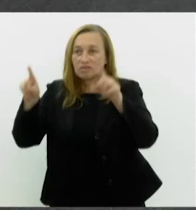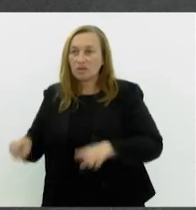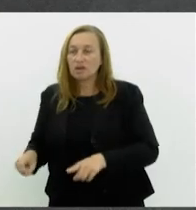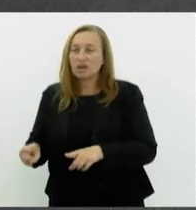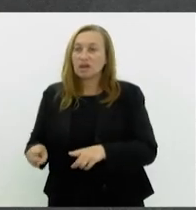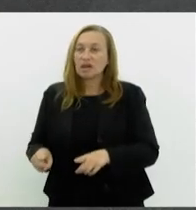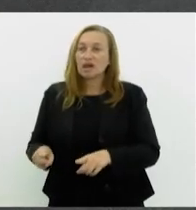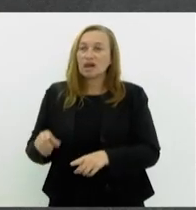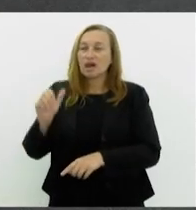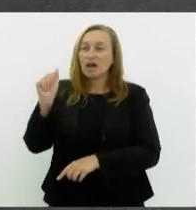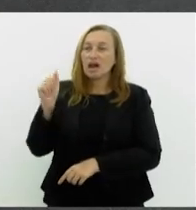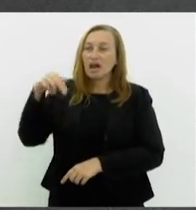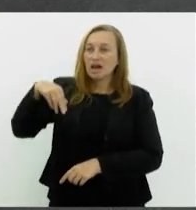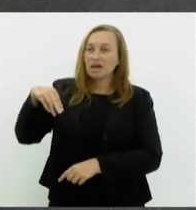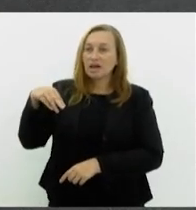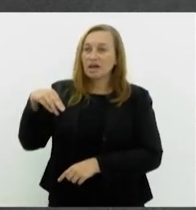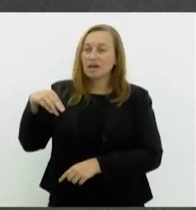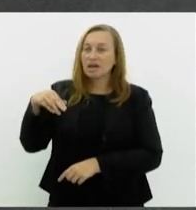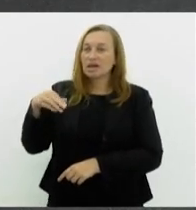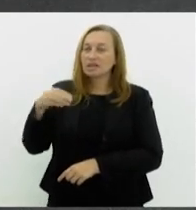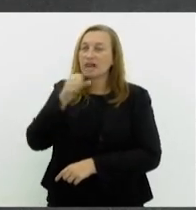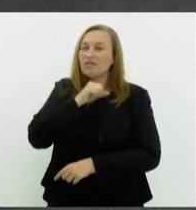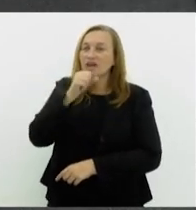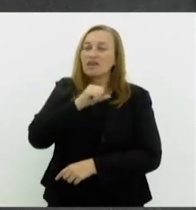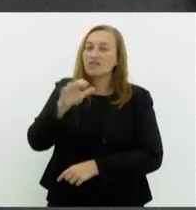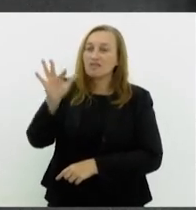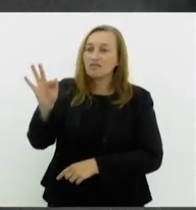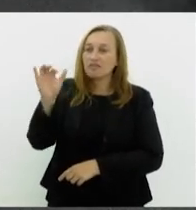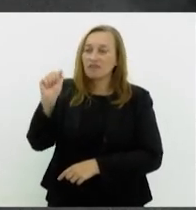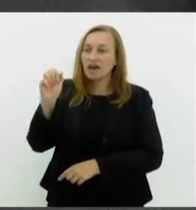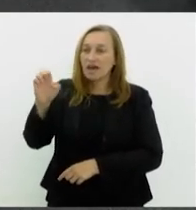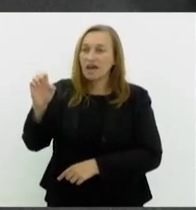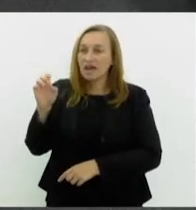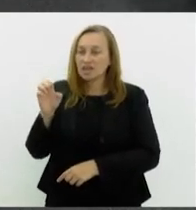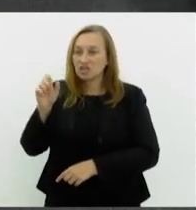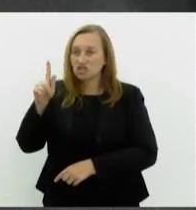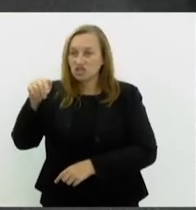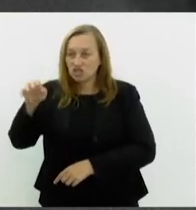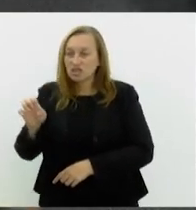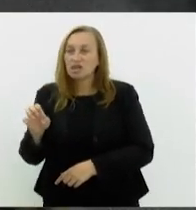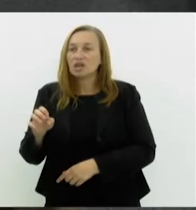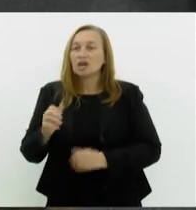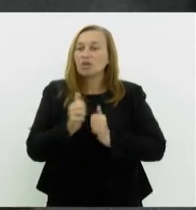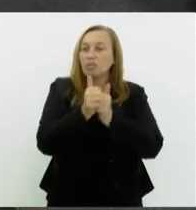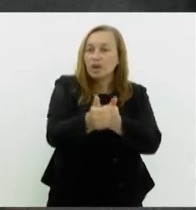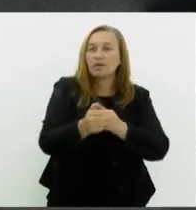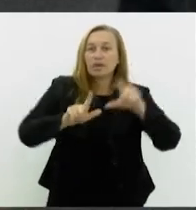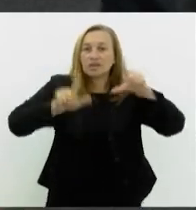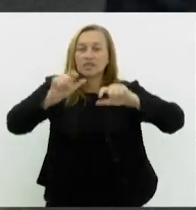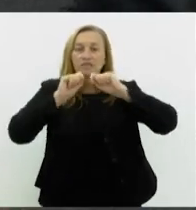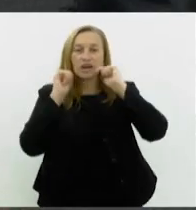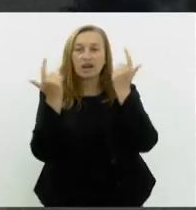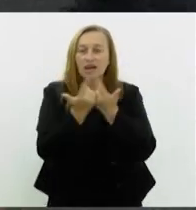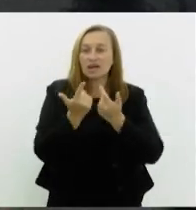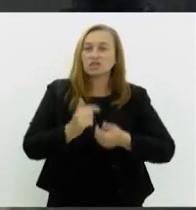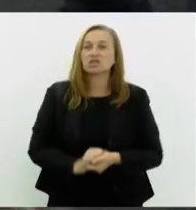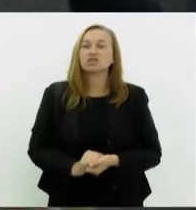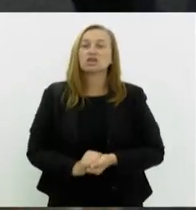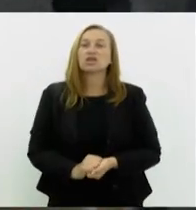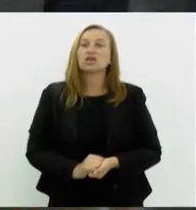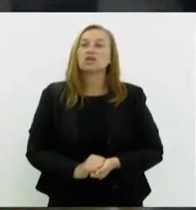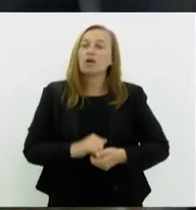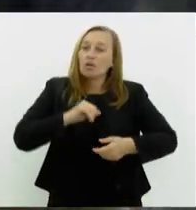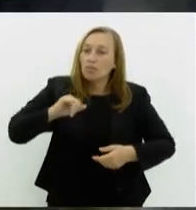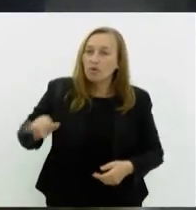quero convidar a todos e todas aqui a comparecerem ou acompanharem pela TV LERJ. E eu aproveito o ensejo para